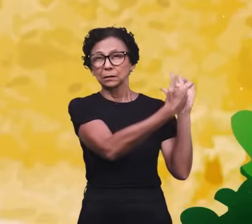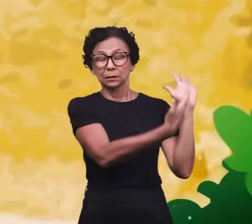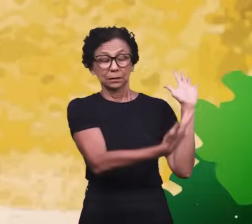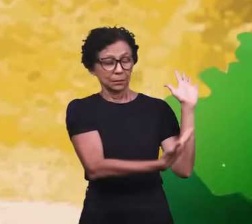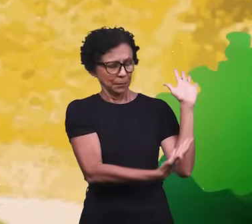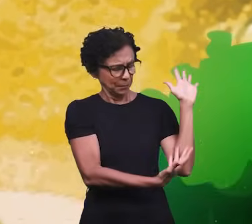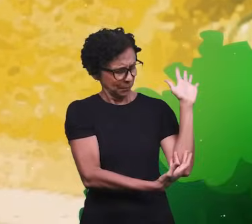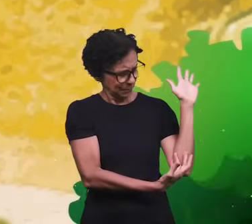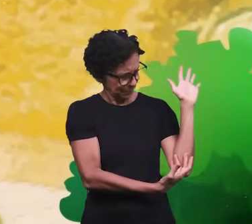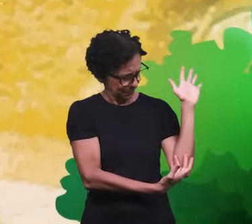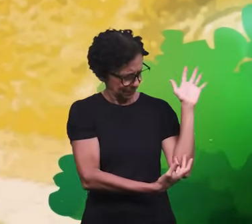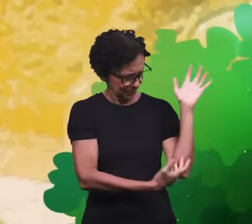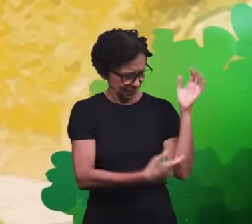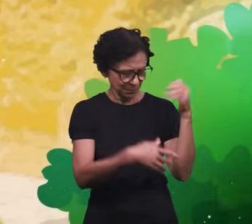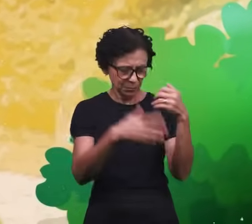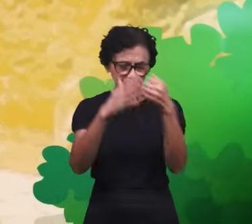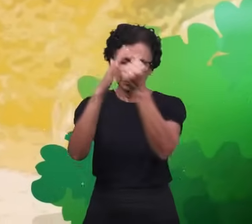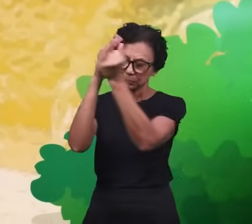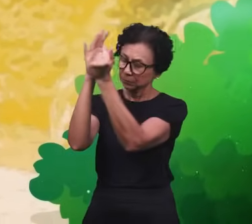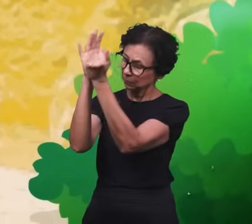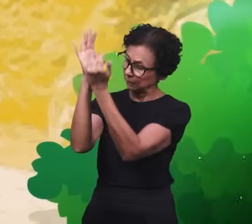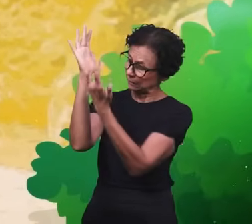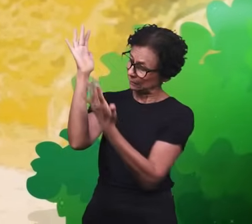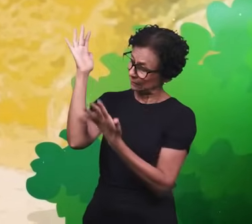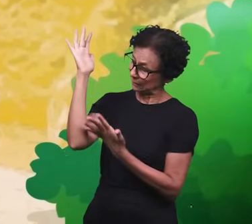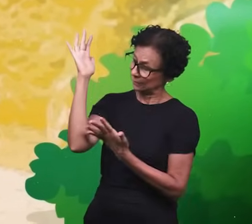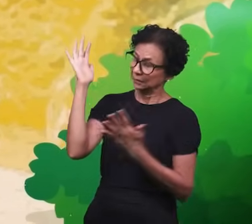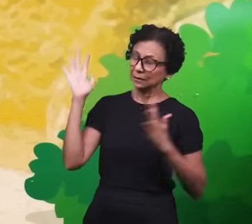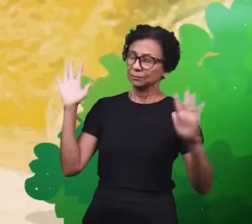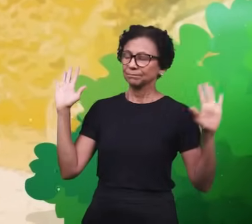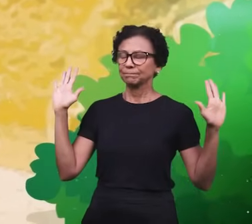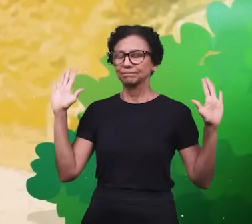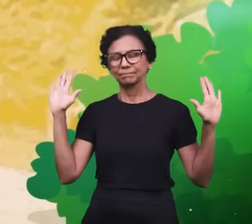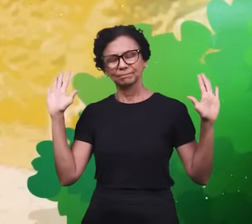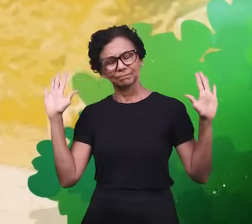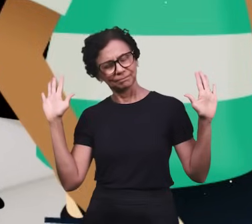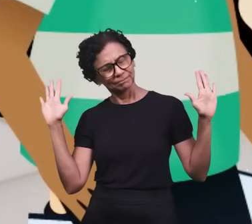o seu precioso sangue na cruz.